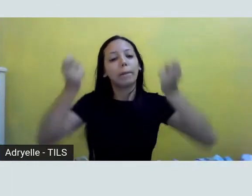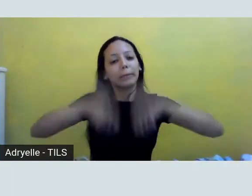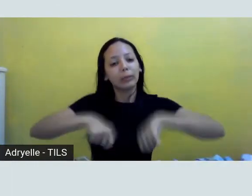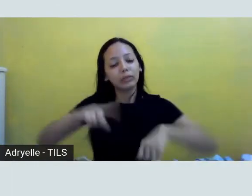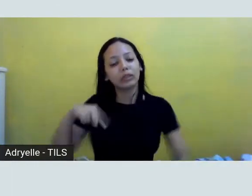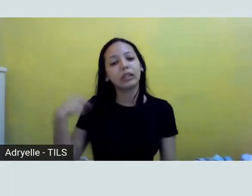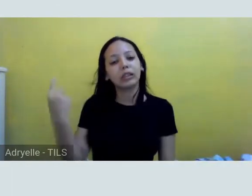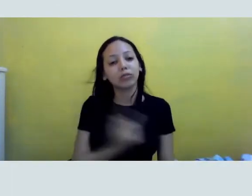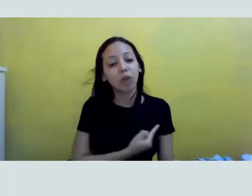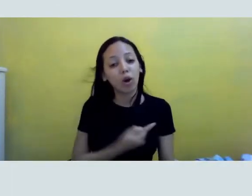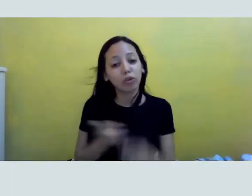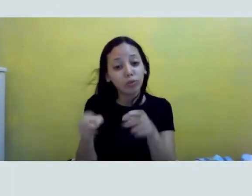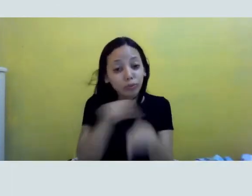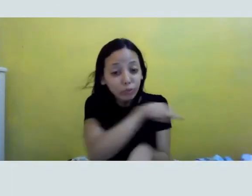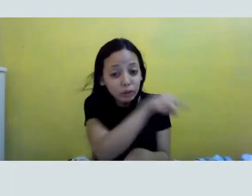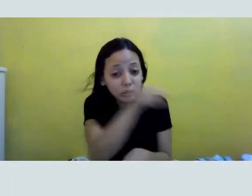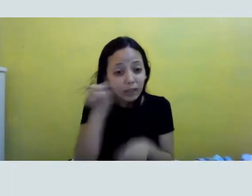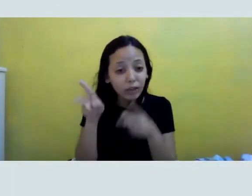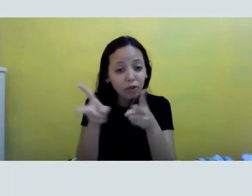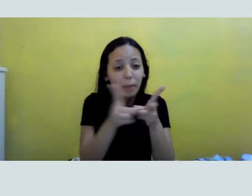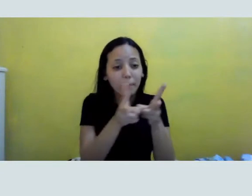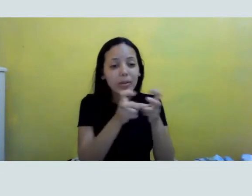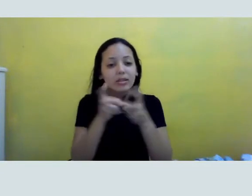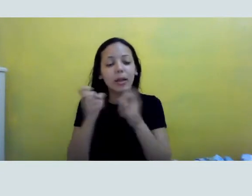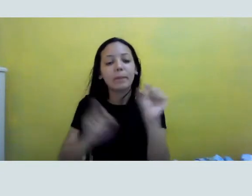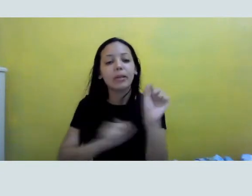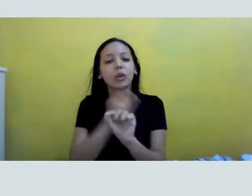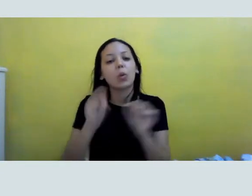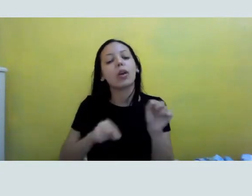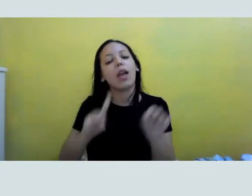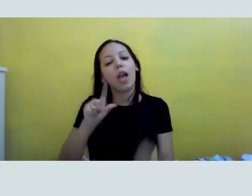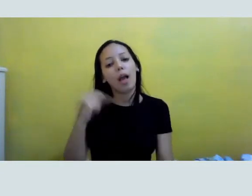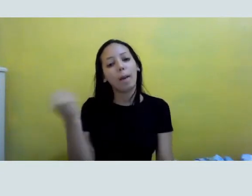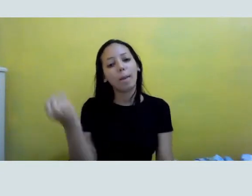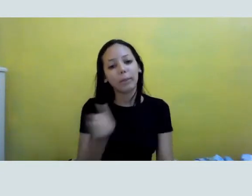vocês perceberem que também é importante